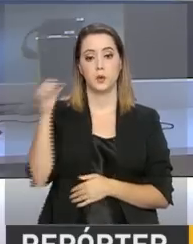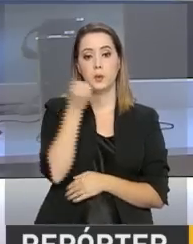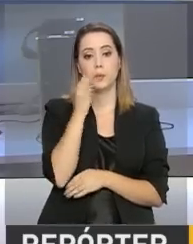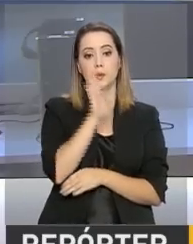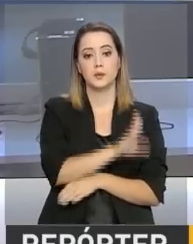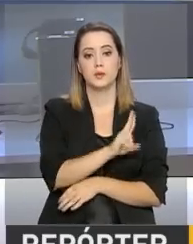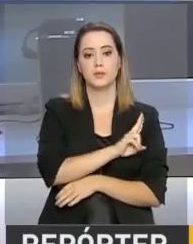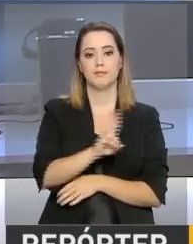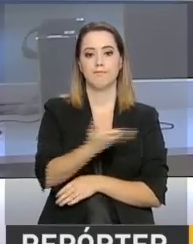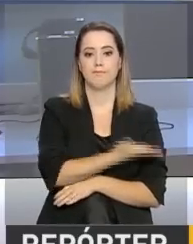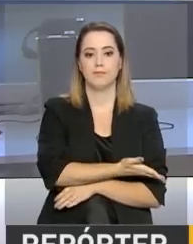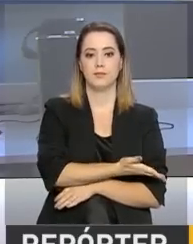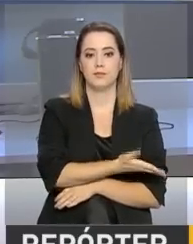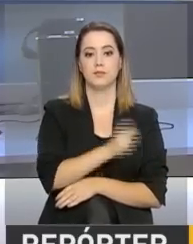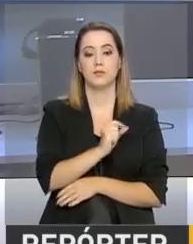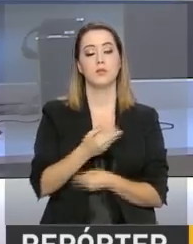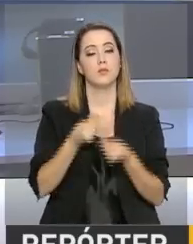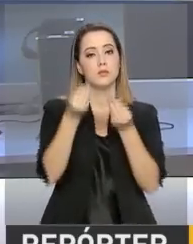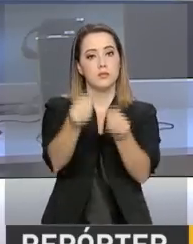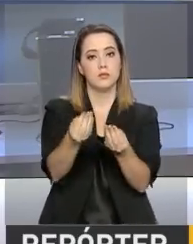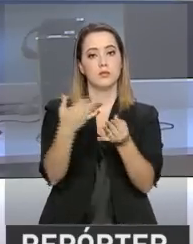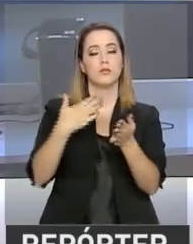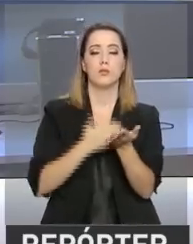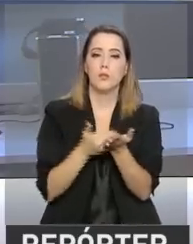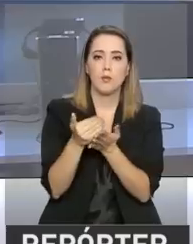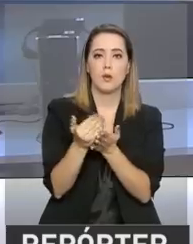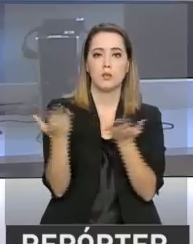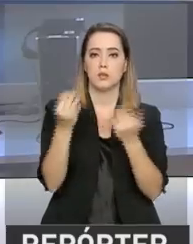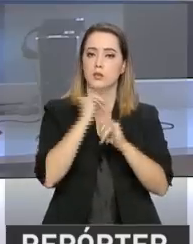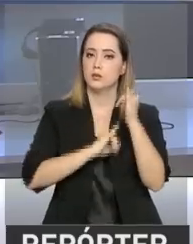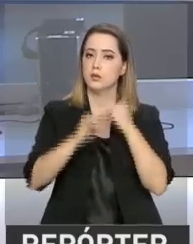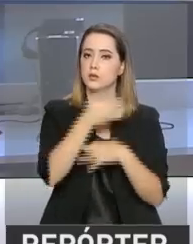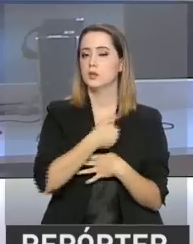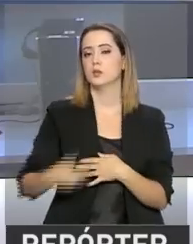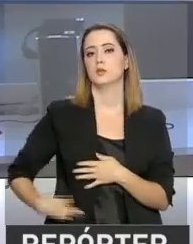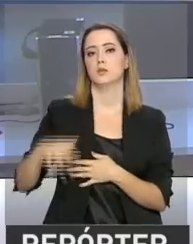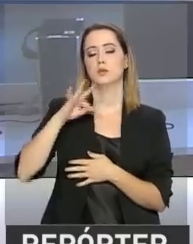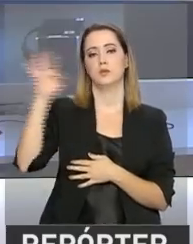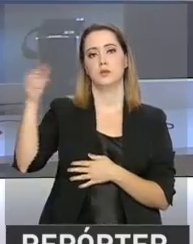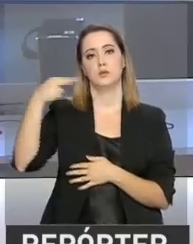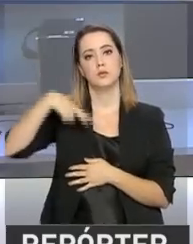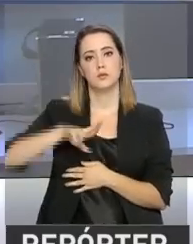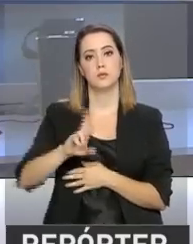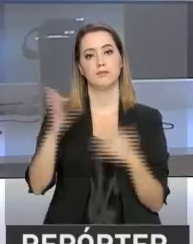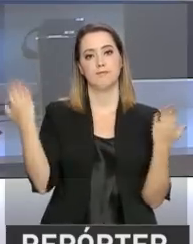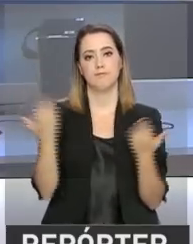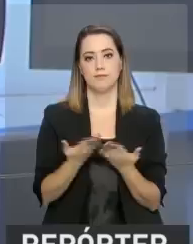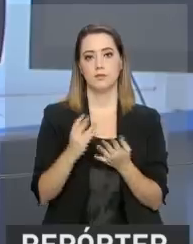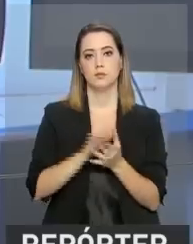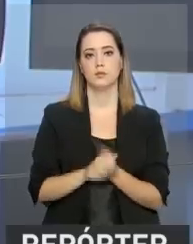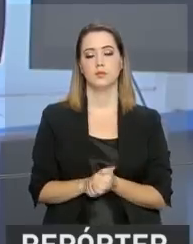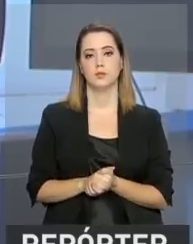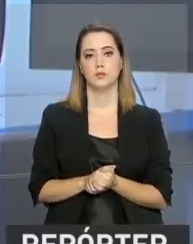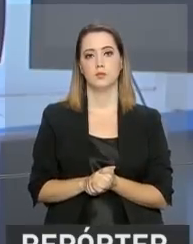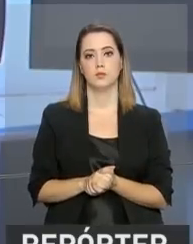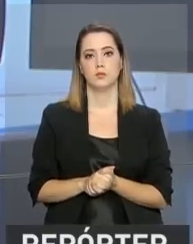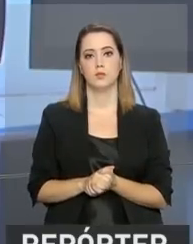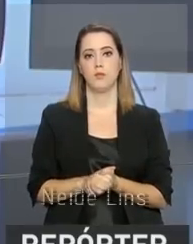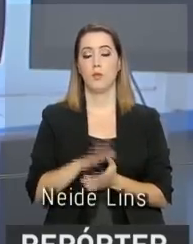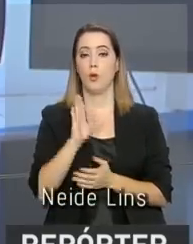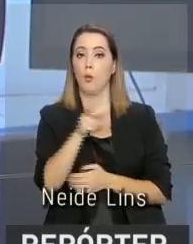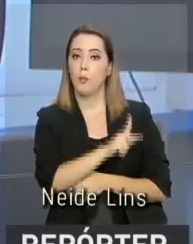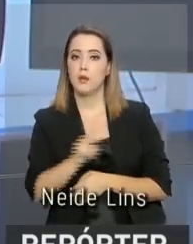Olá, boa tarde. Eu sou José Luiz Filho e trago para você, a partir de agora, as notícias do governo federal aqui no Repórter NBR. Daqui a